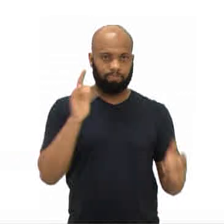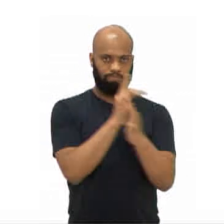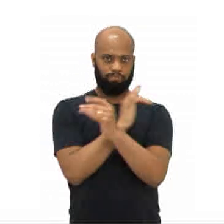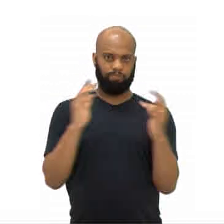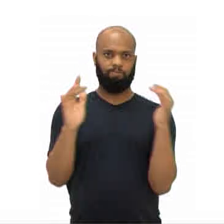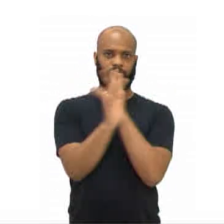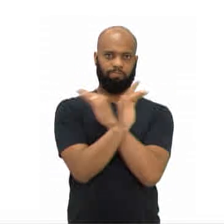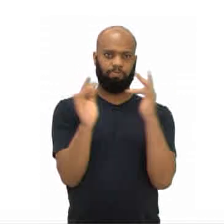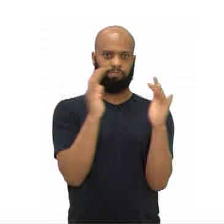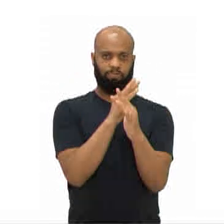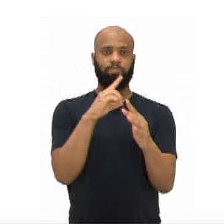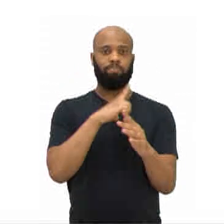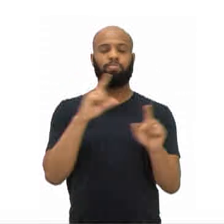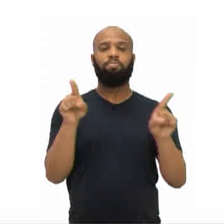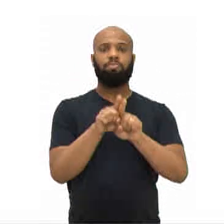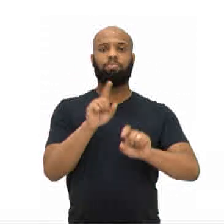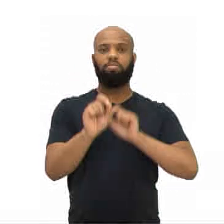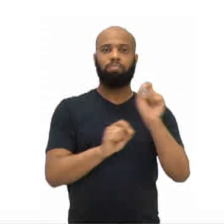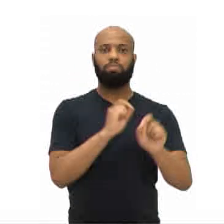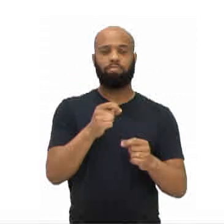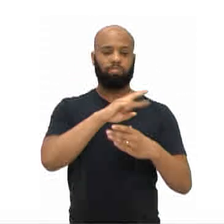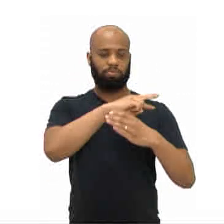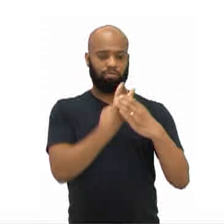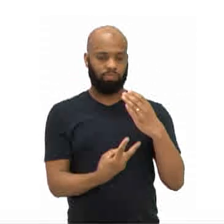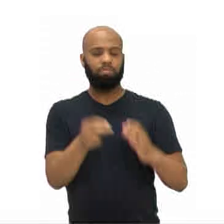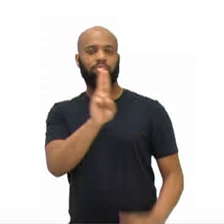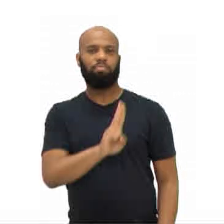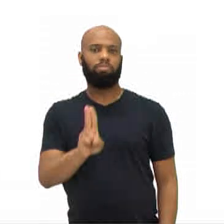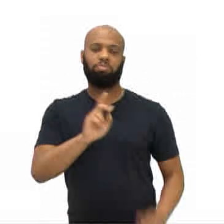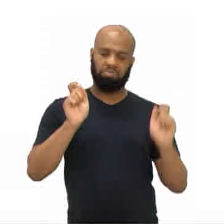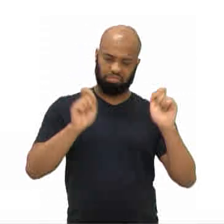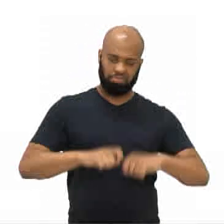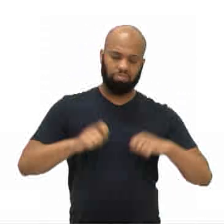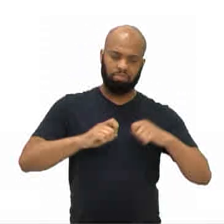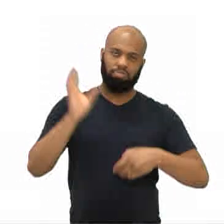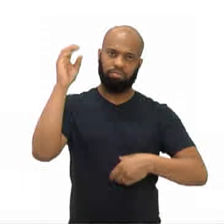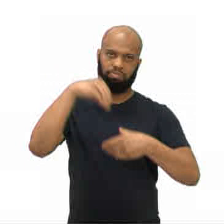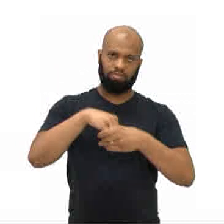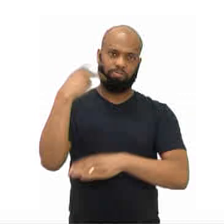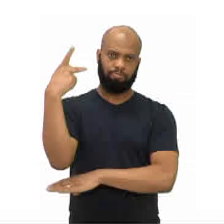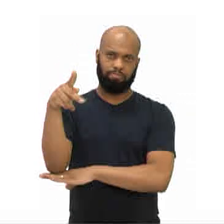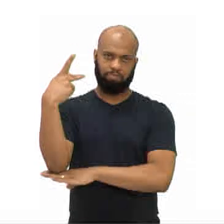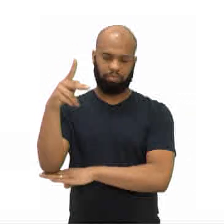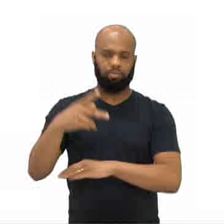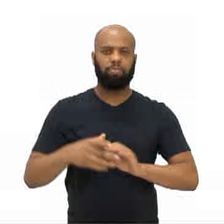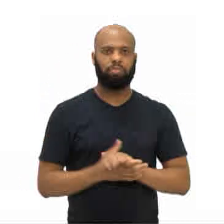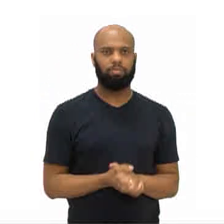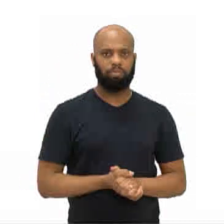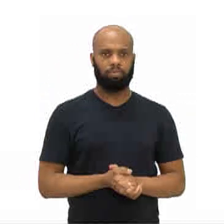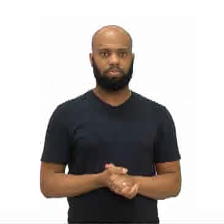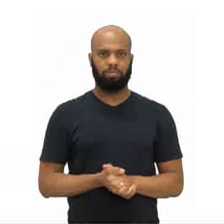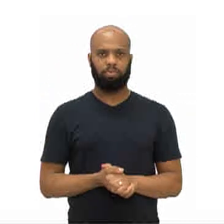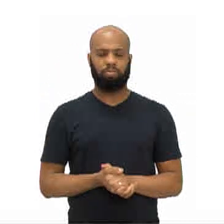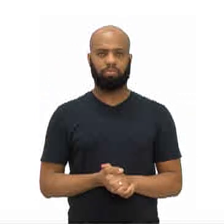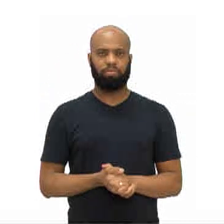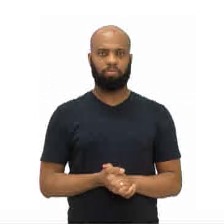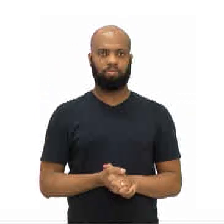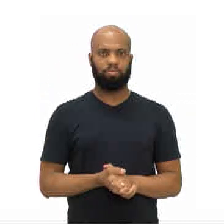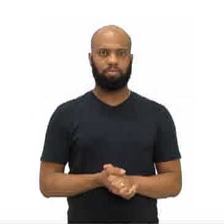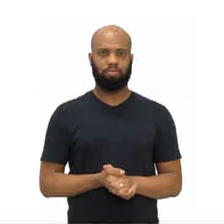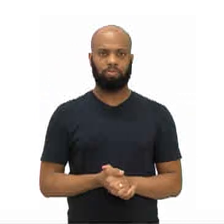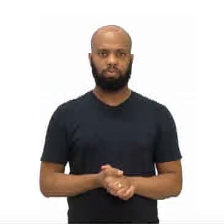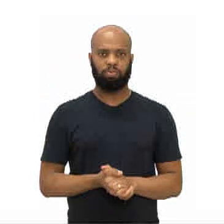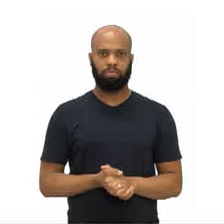bilinguismo ha sido potenciado. Então, potencializou o uso de duas línguas, bilinguismo. E o Guarani, língua de comunicação,